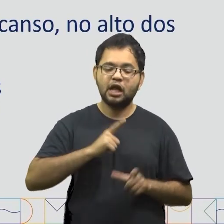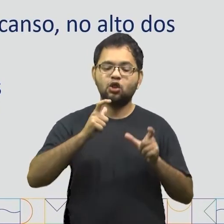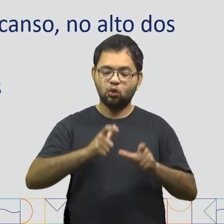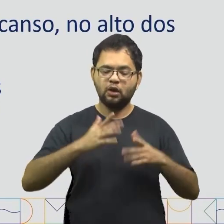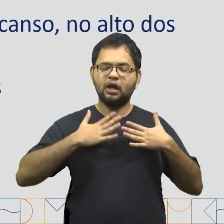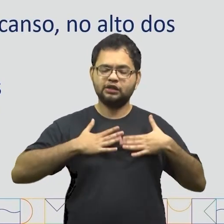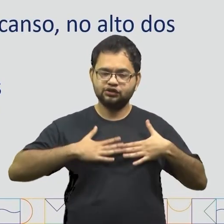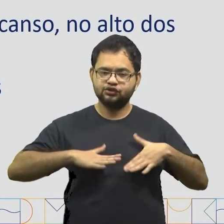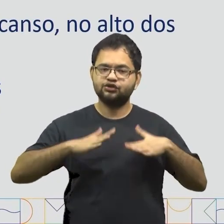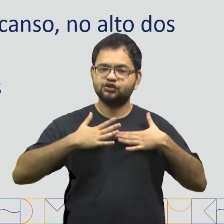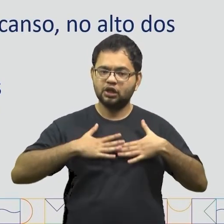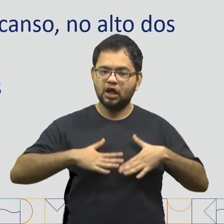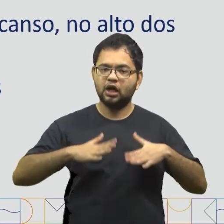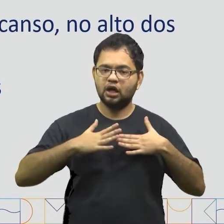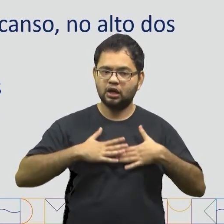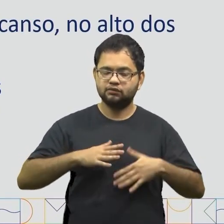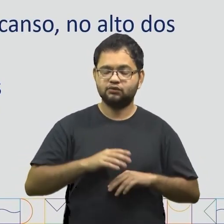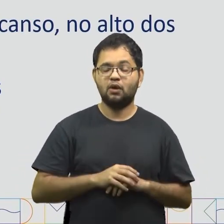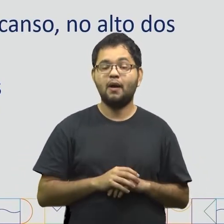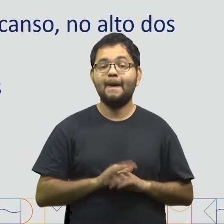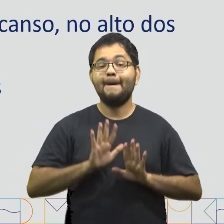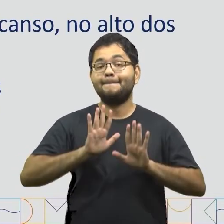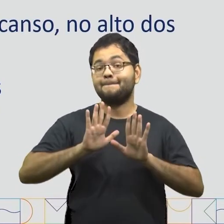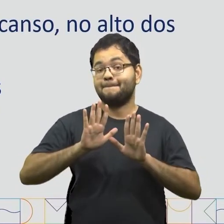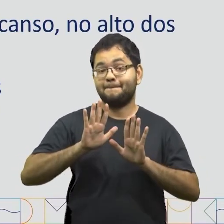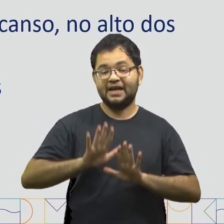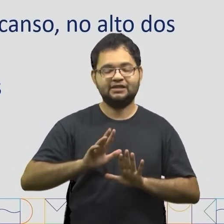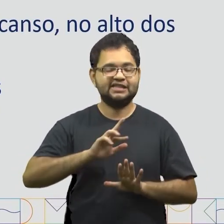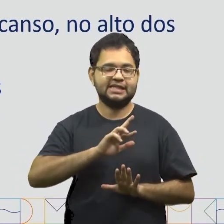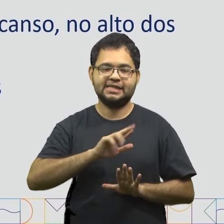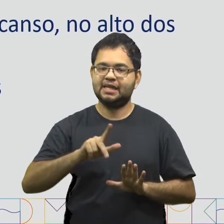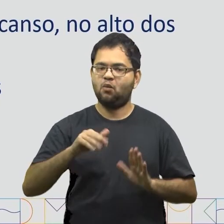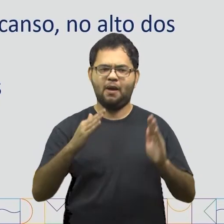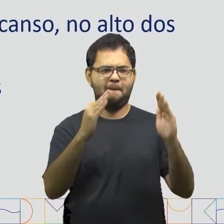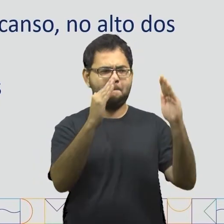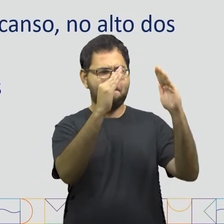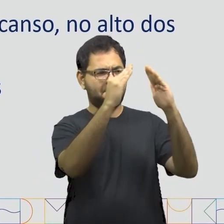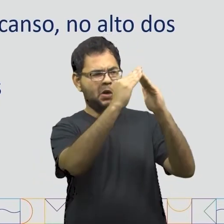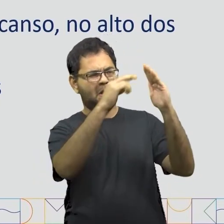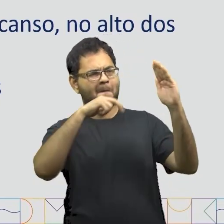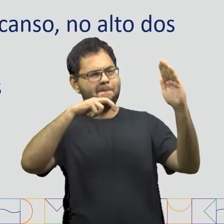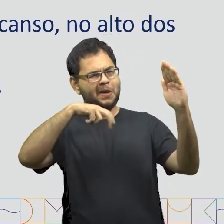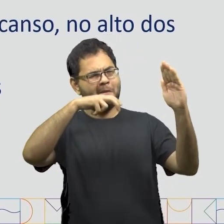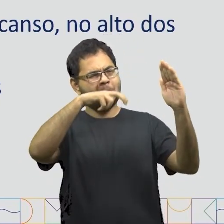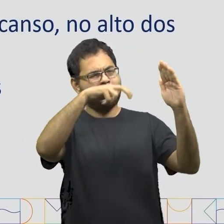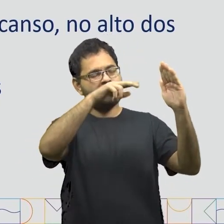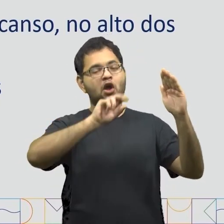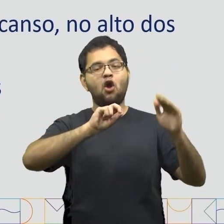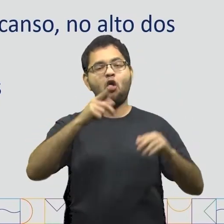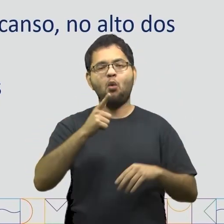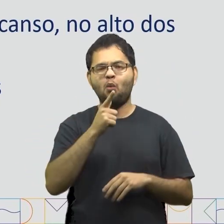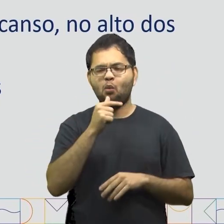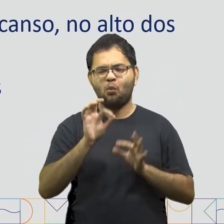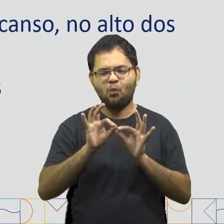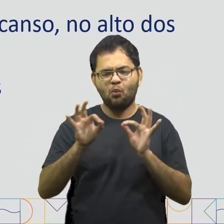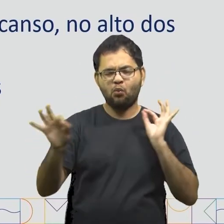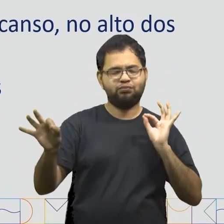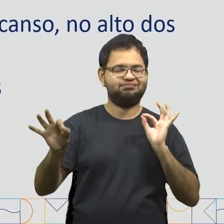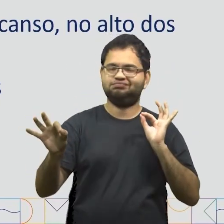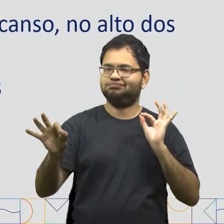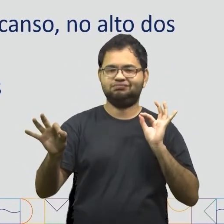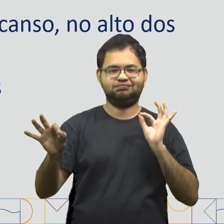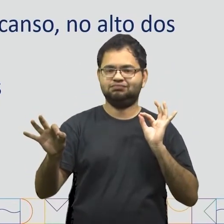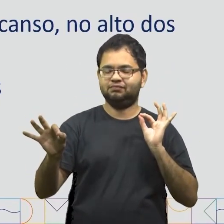local de descanso no percurso dos tropeiros porém esses locais não eram no alto dos morros e longe dos rios e dos